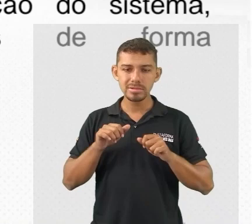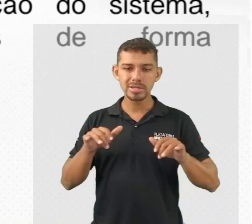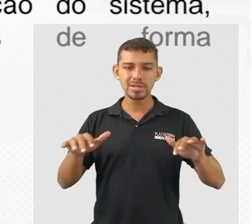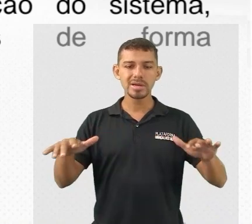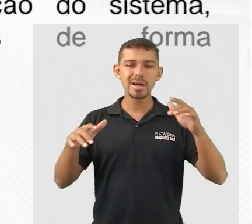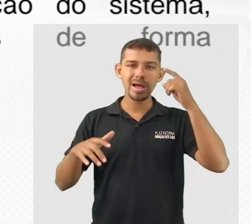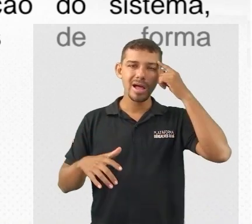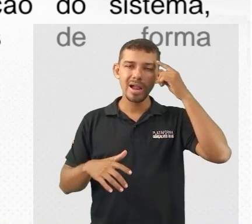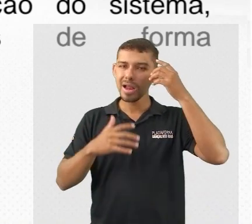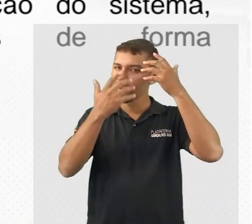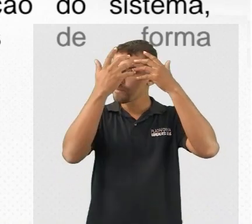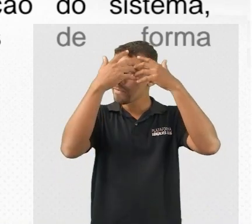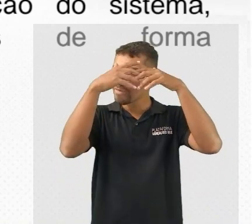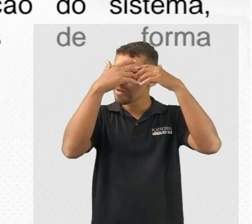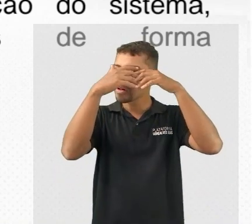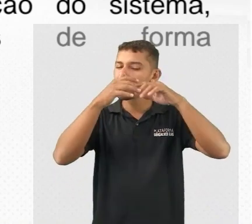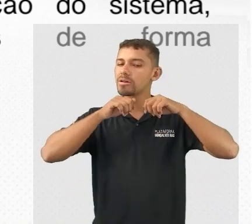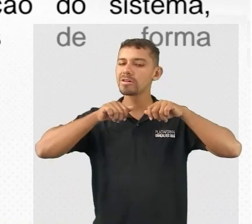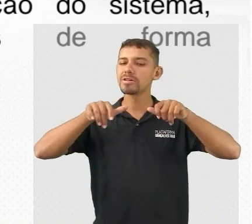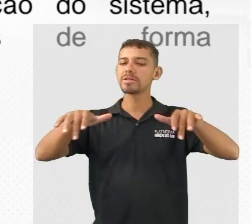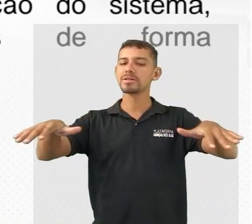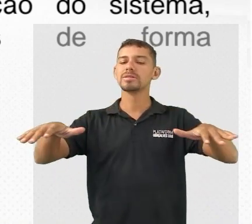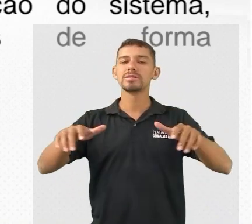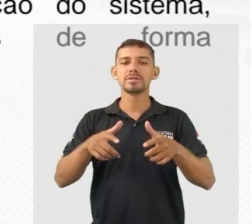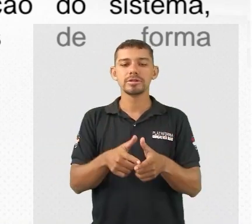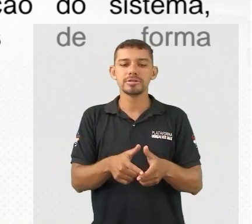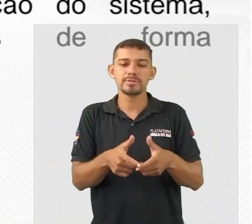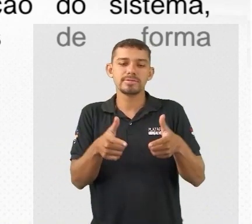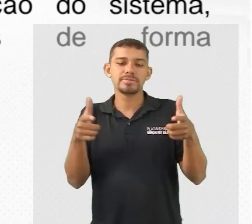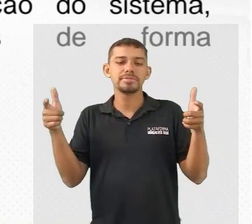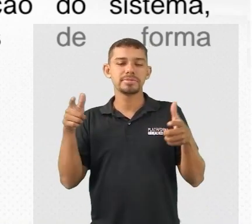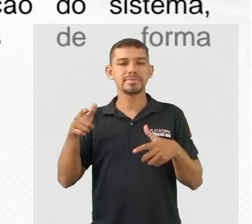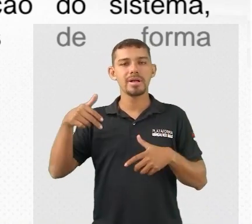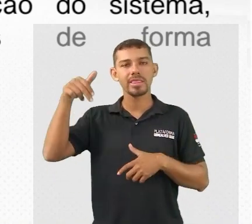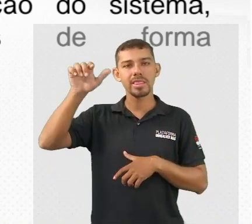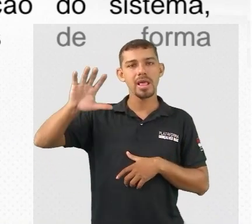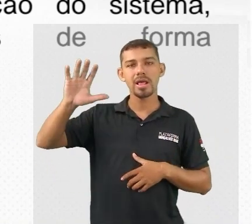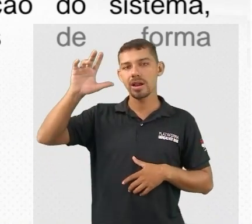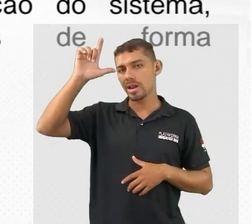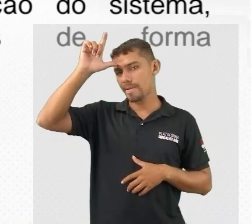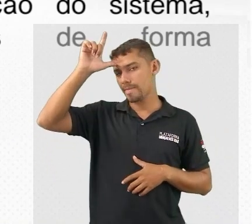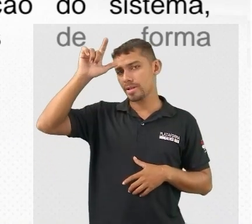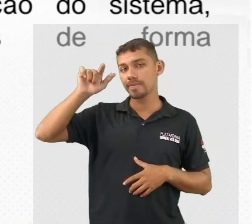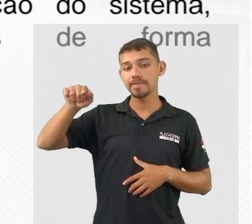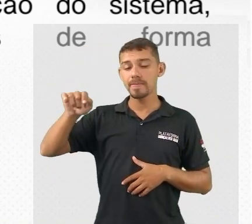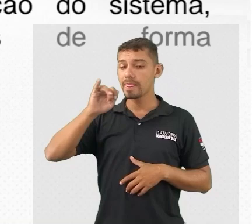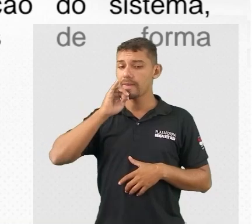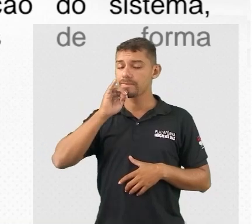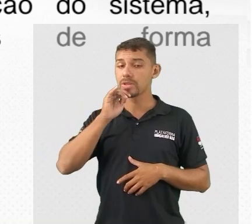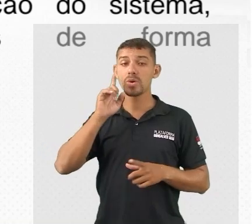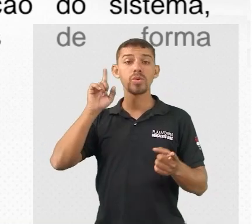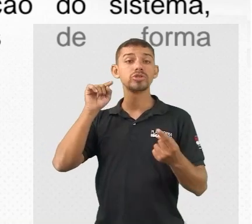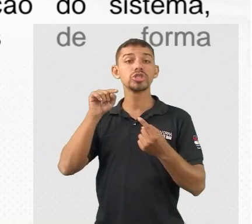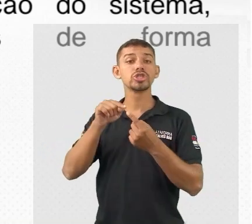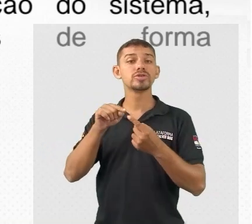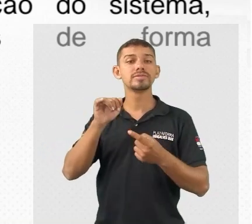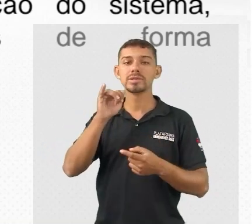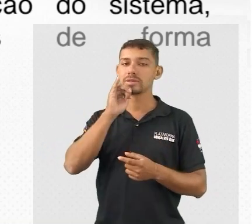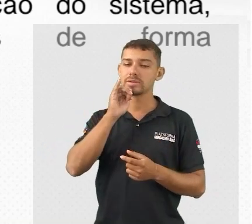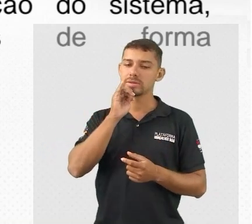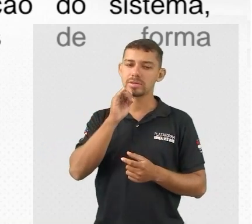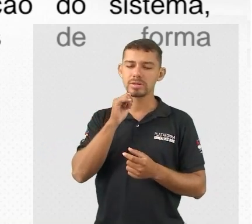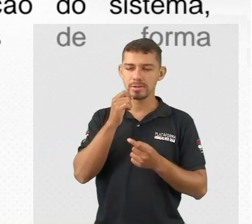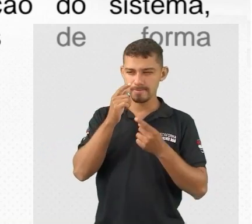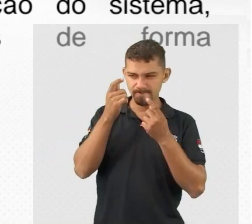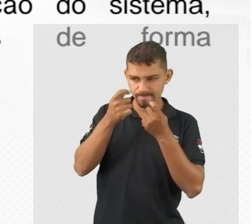eram pensados para serem transmitidos em massa para a nação alemã, com o objetivo de convencer